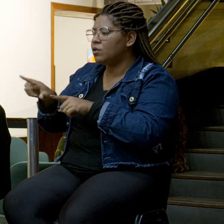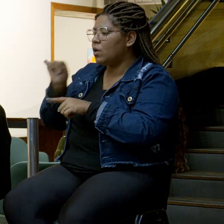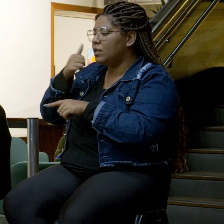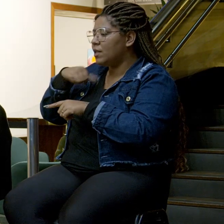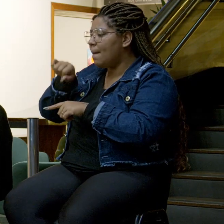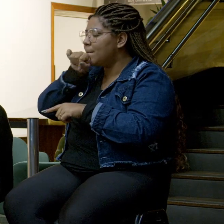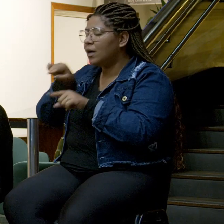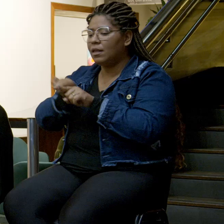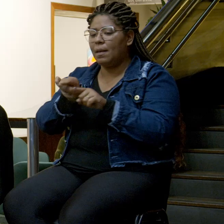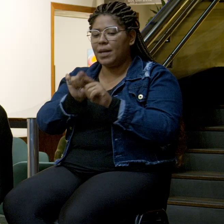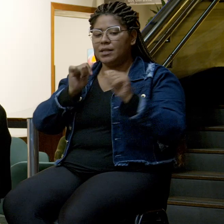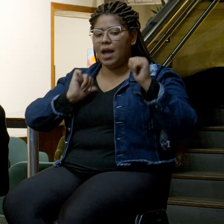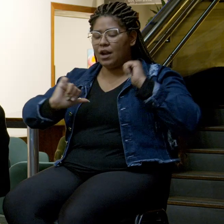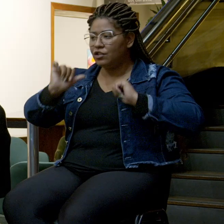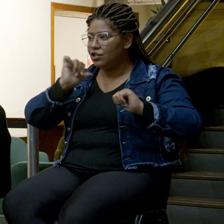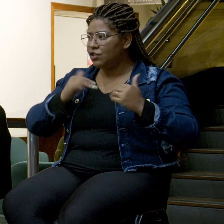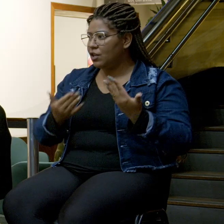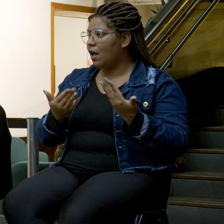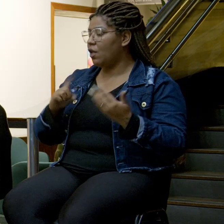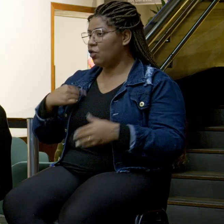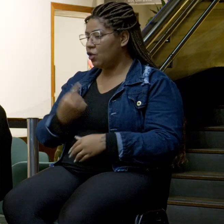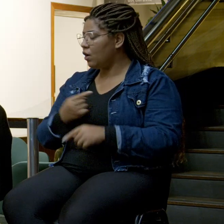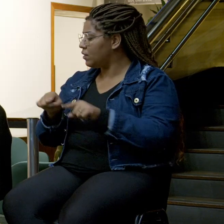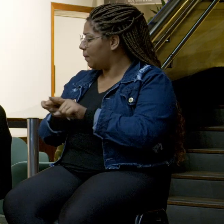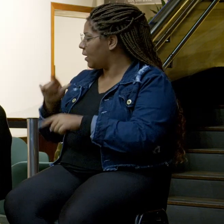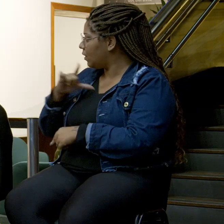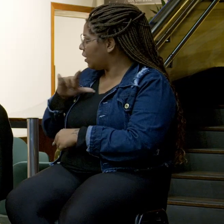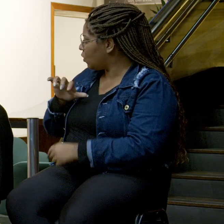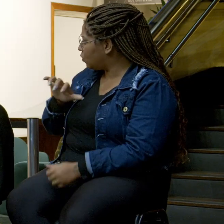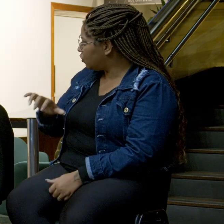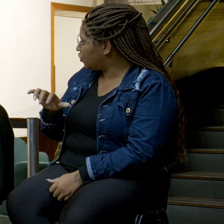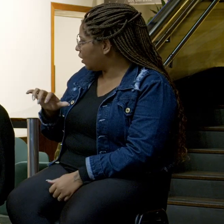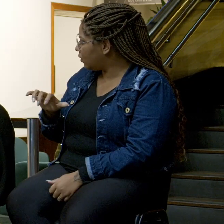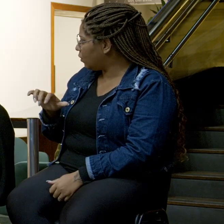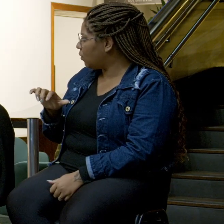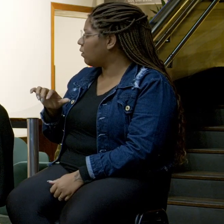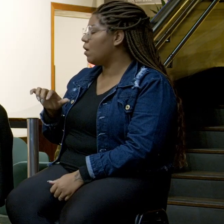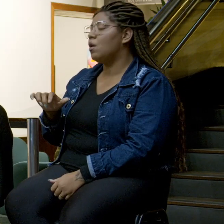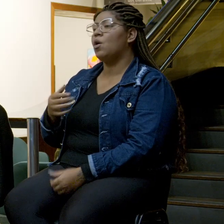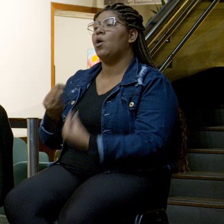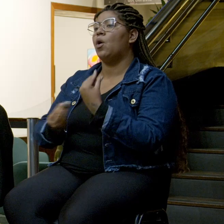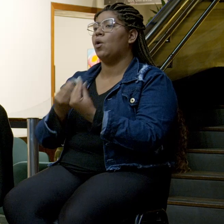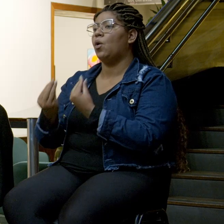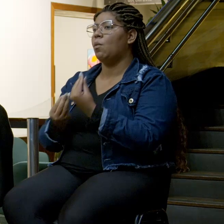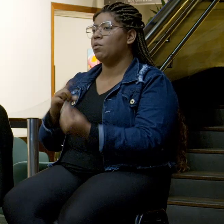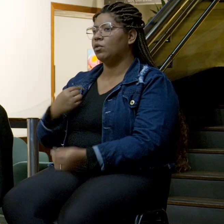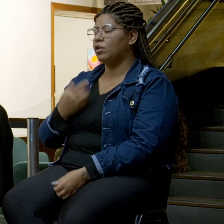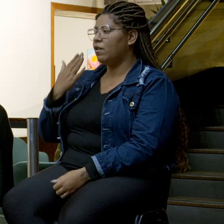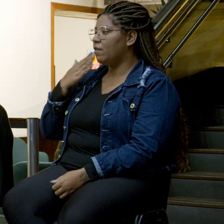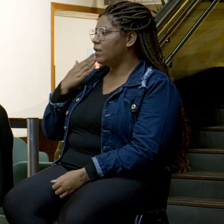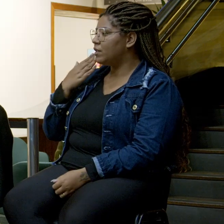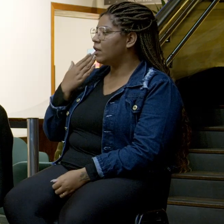A matripotência também é evocada quando se reúnem várias mãos para repetir um gesto e moldar as peças de cerâmica para